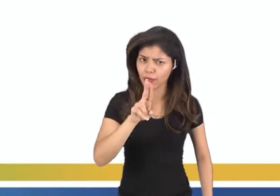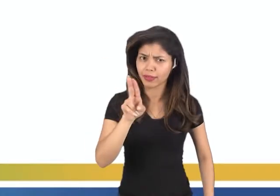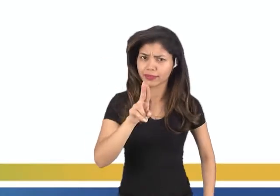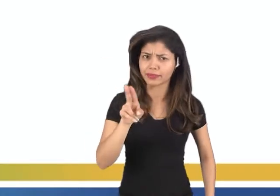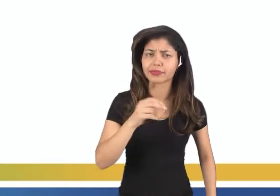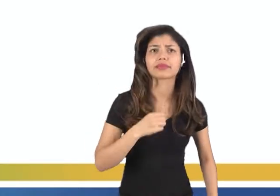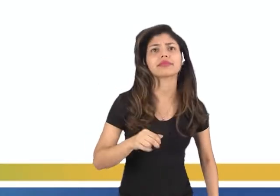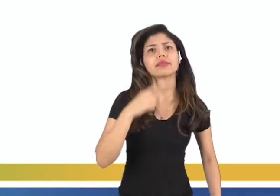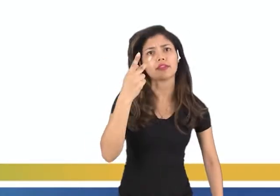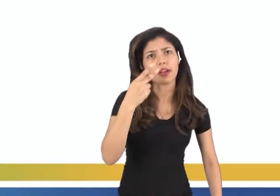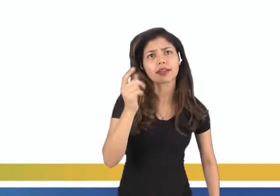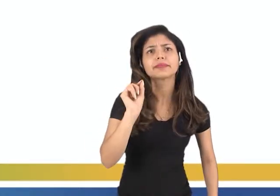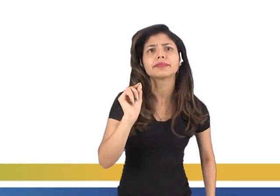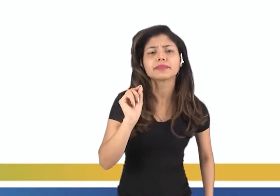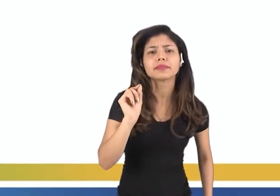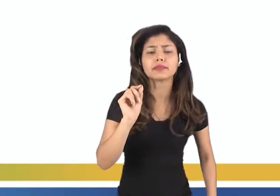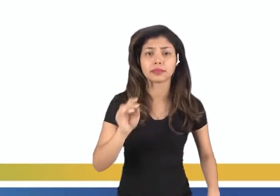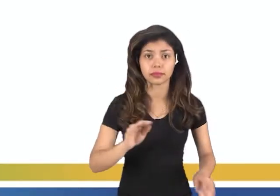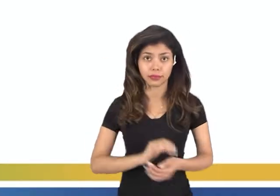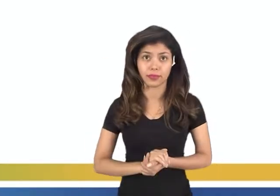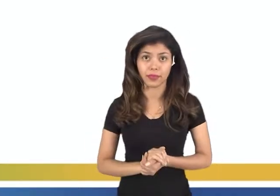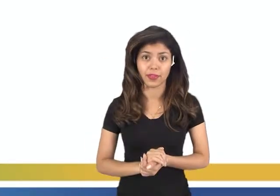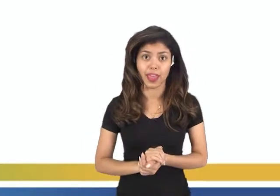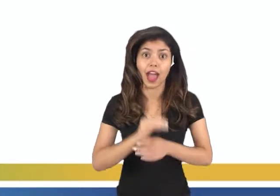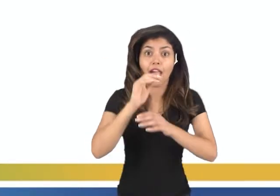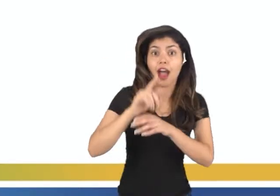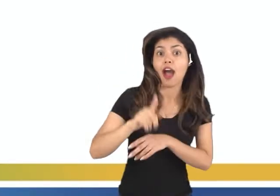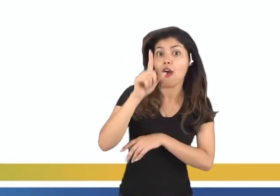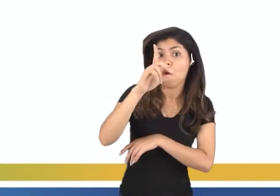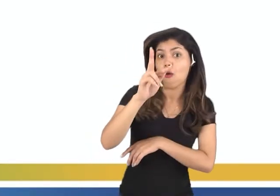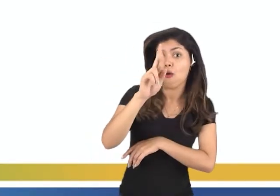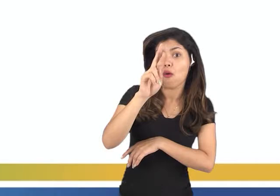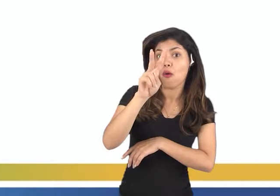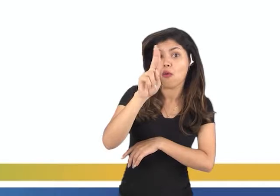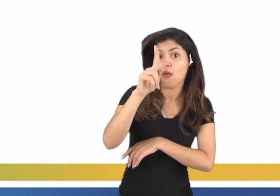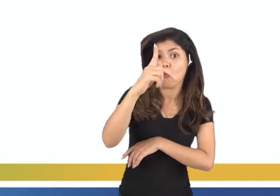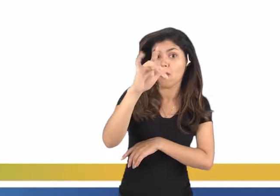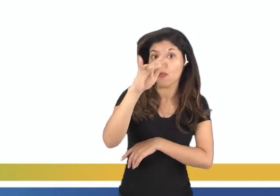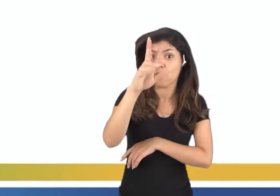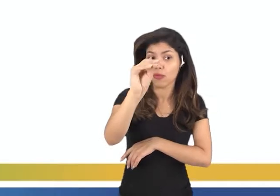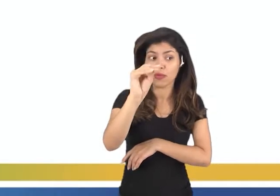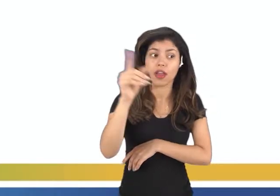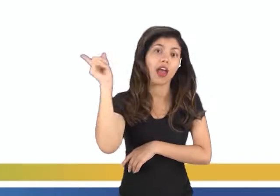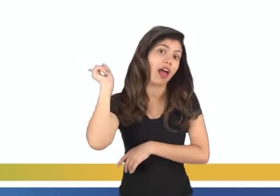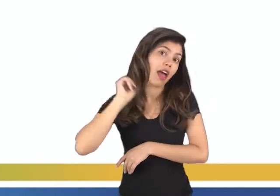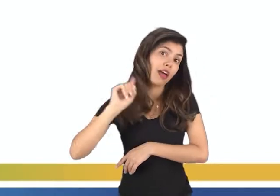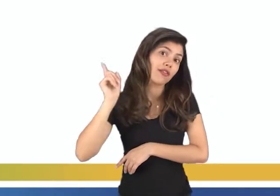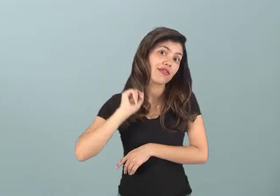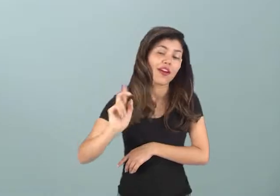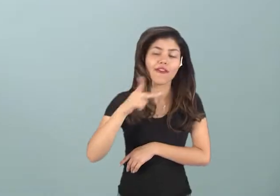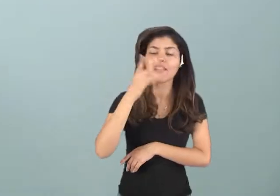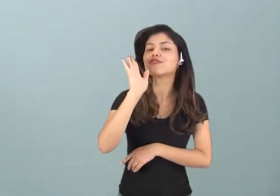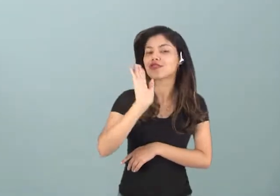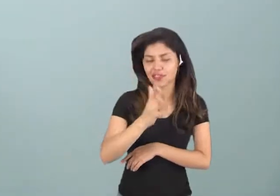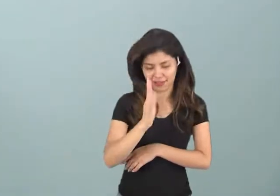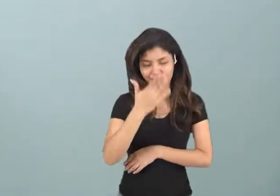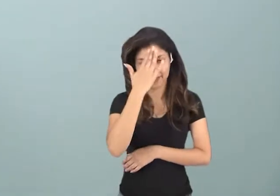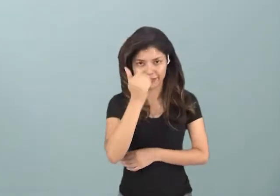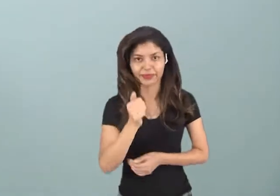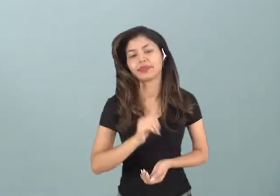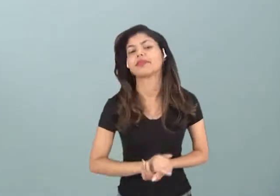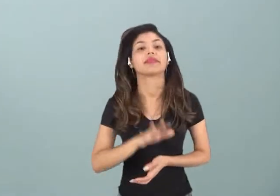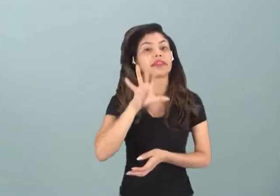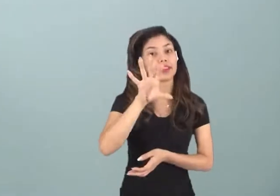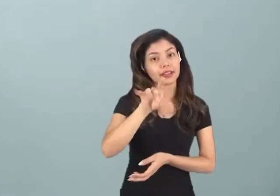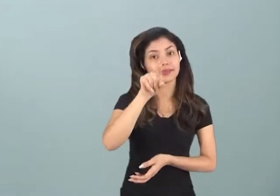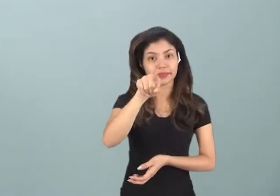diz, auto-intitula Nação Rubro-Negra. Quem aí é flamenguista já sabe, né, de quem nós estamos falando.